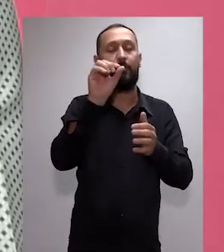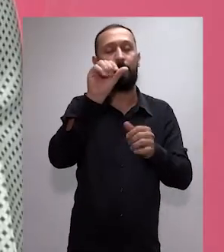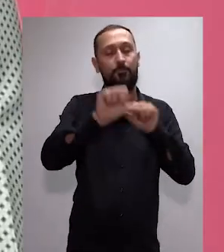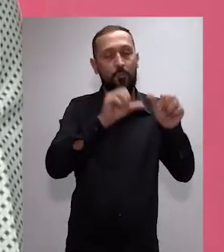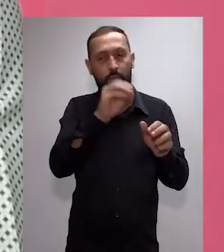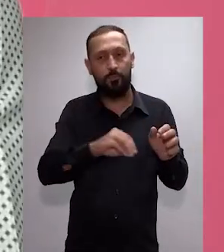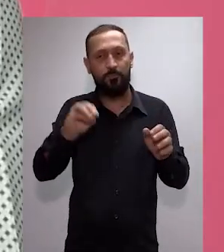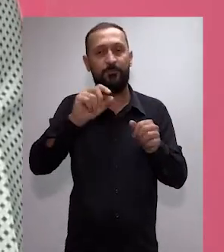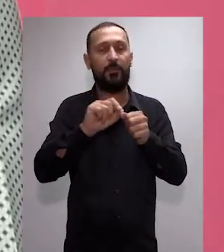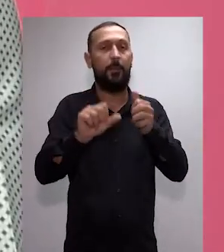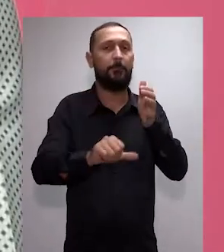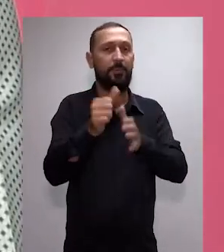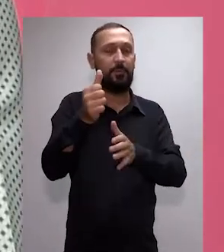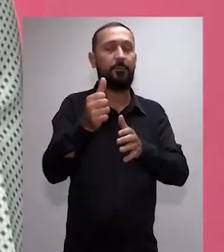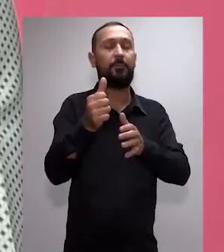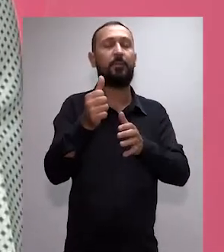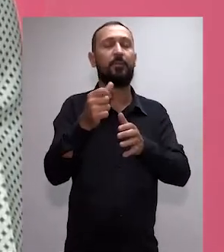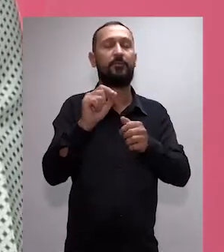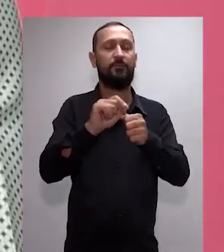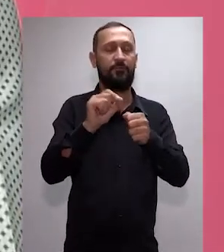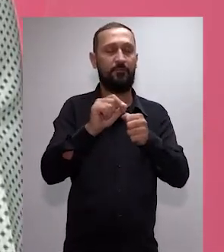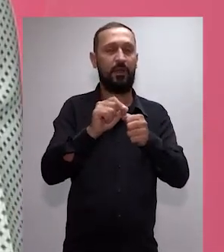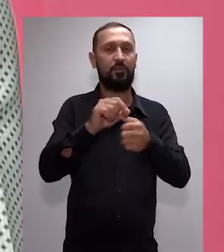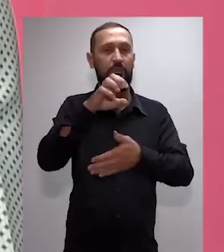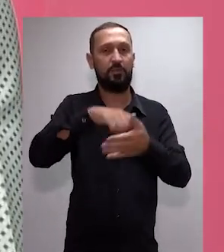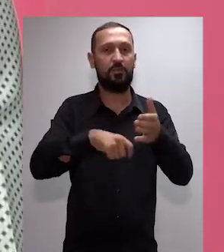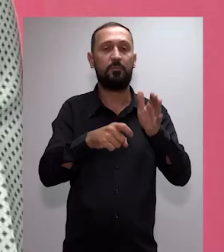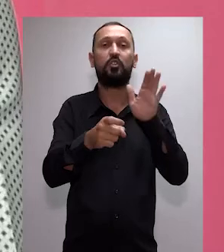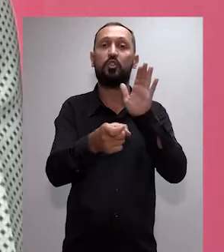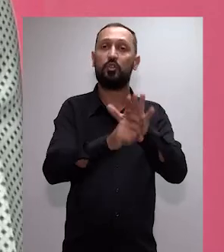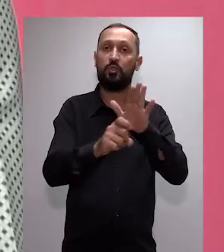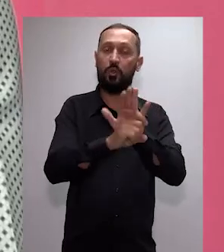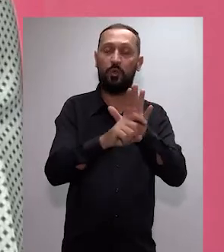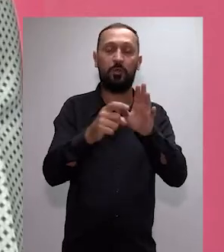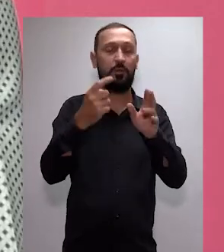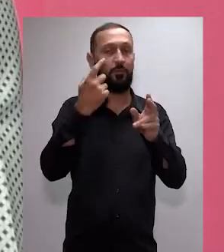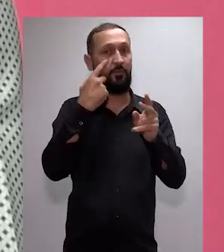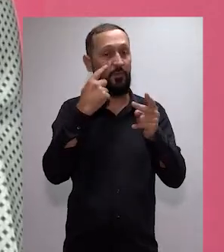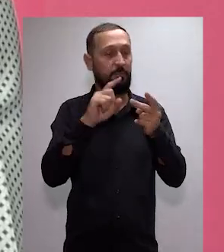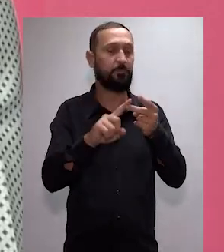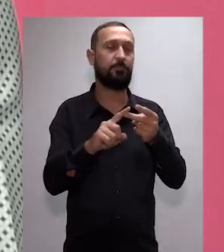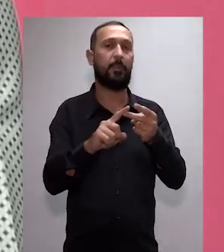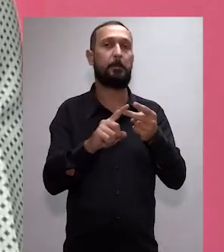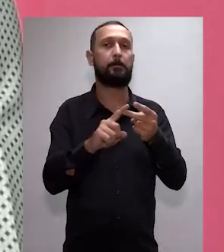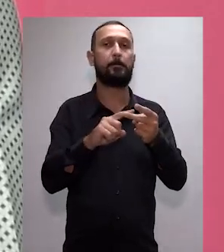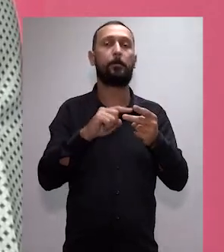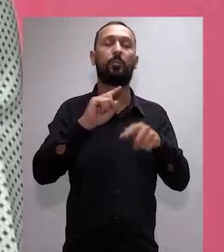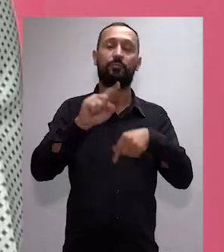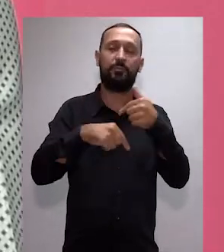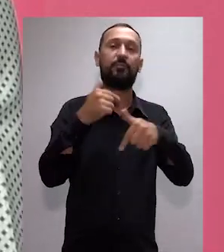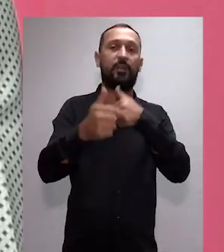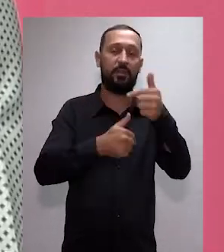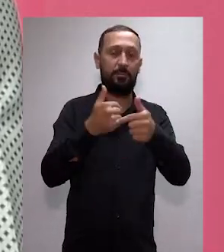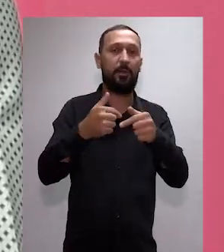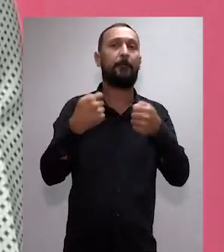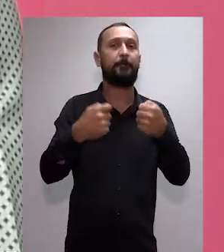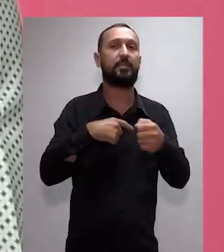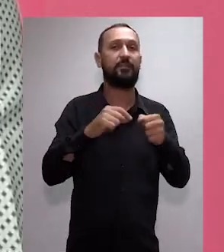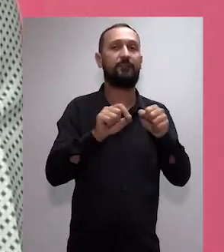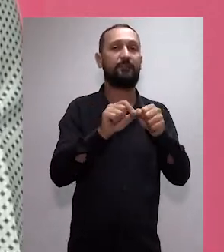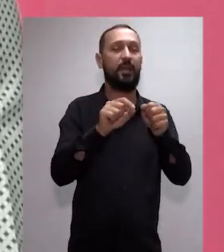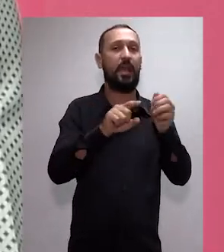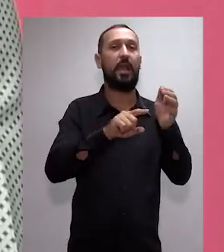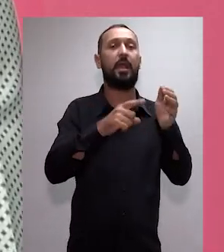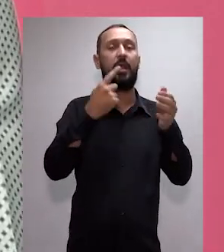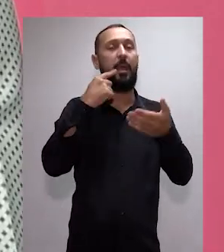essa mudança de categoria, primeiro ele passa por um exame toxicológico, Depois ele vai exercer atividade remunerada, ele